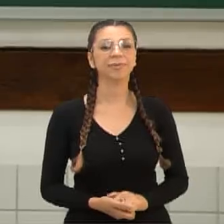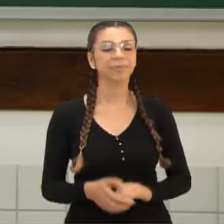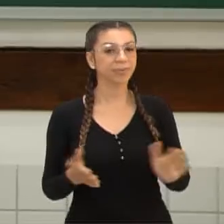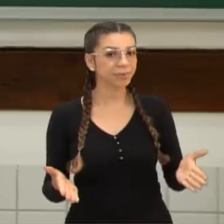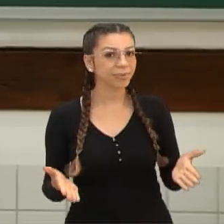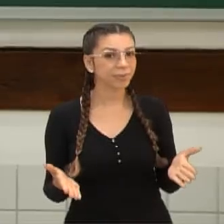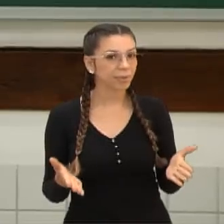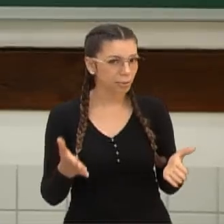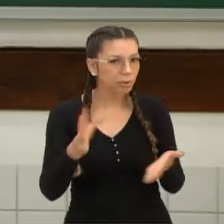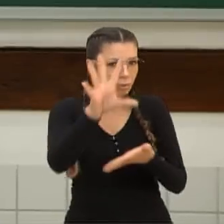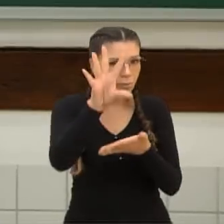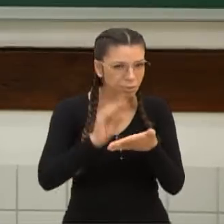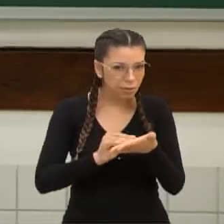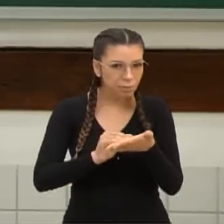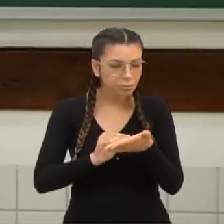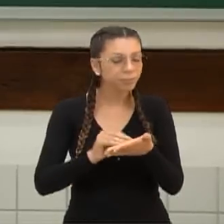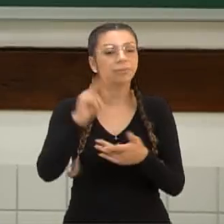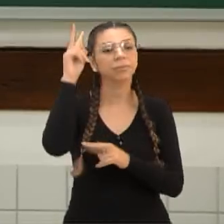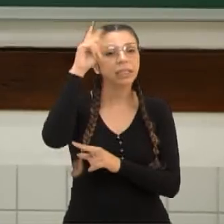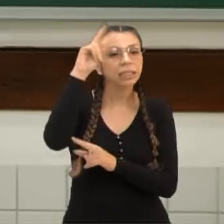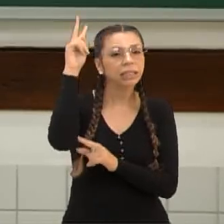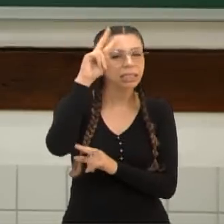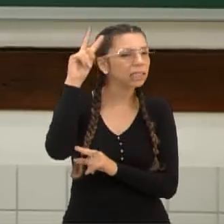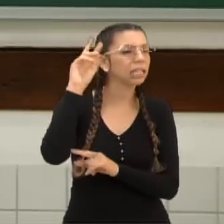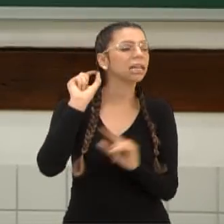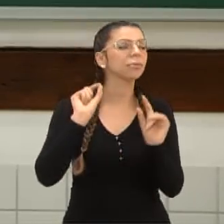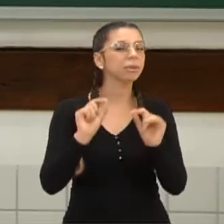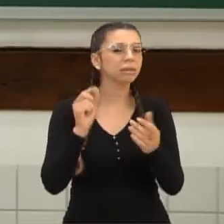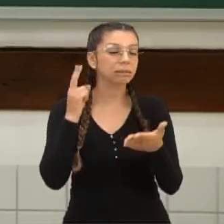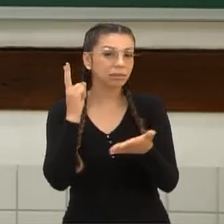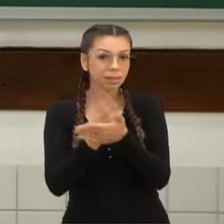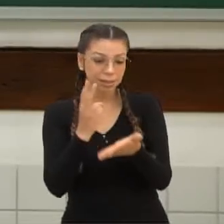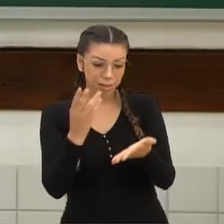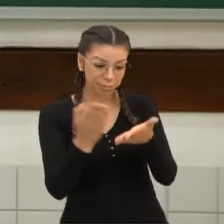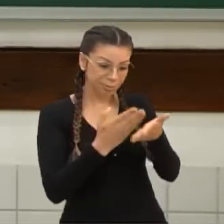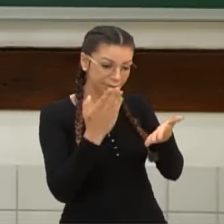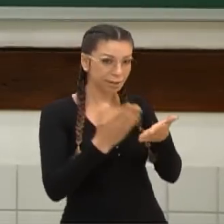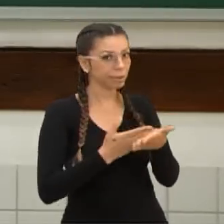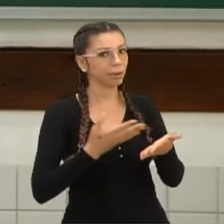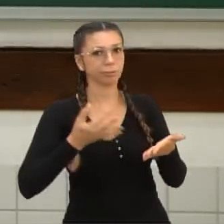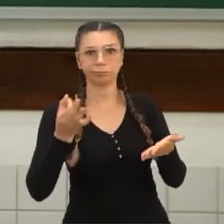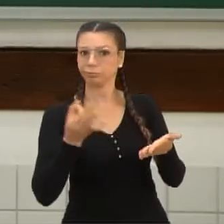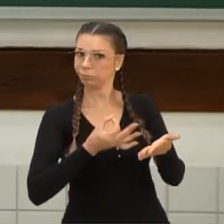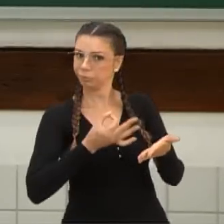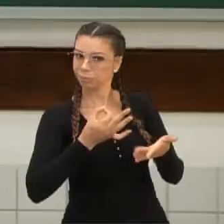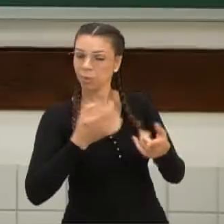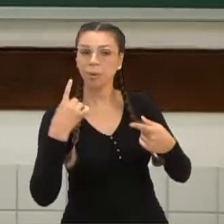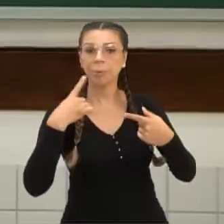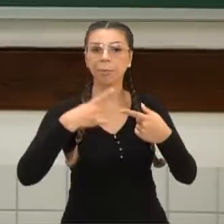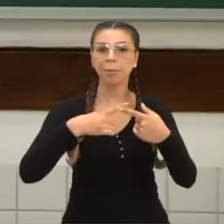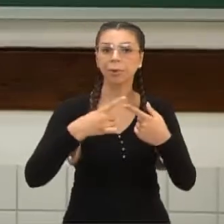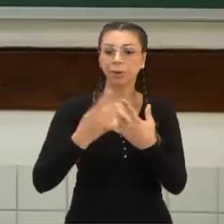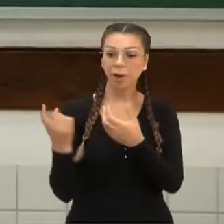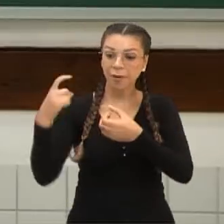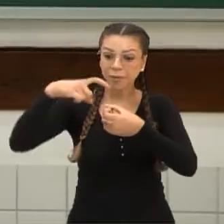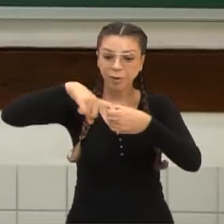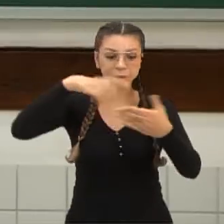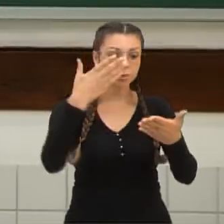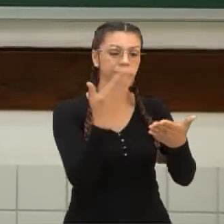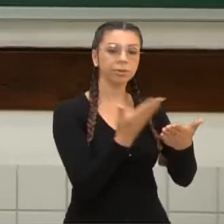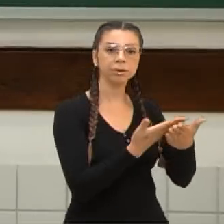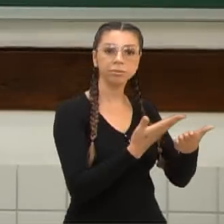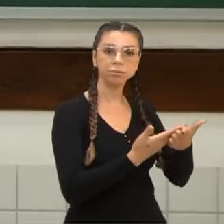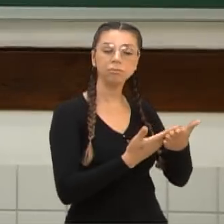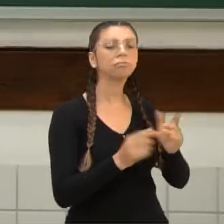E aí, galera, copiaram? Lembra de ter sempre o caderno de vocês em dia, porque quando as aulas retornarem,